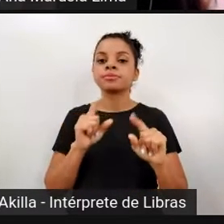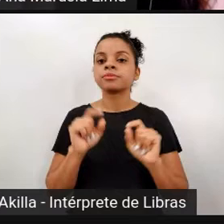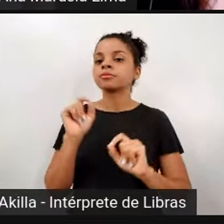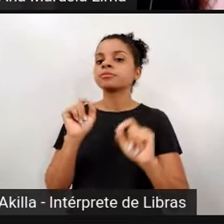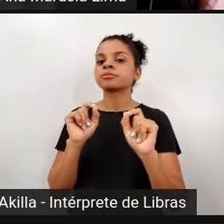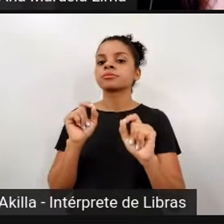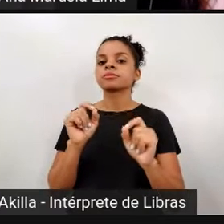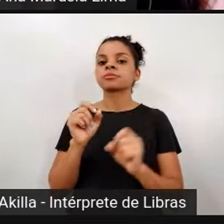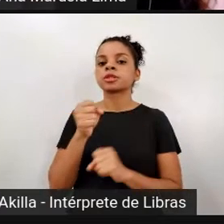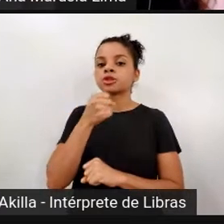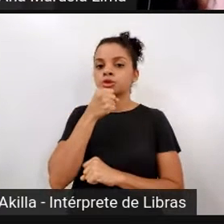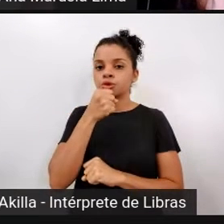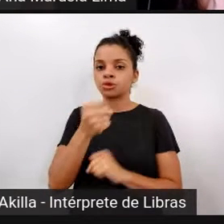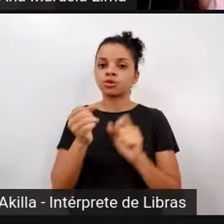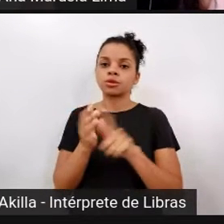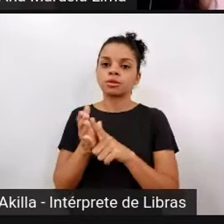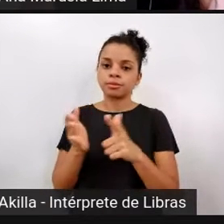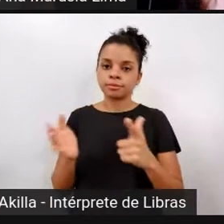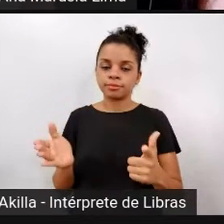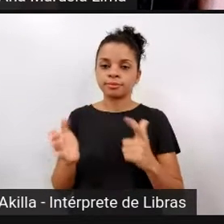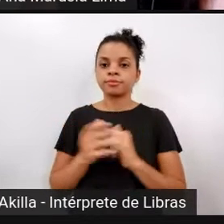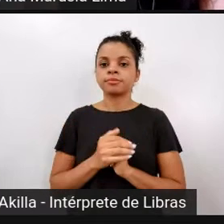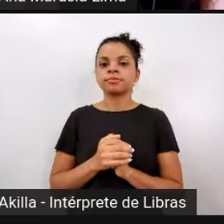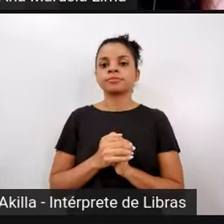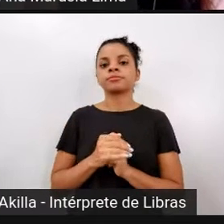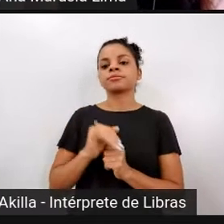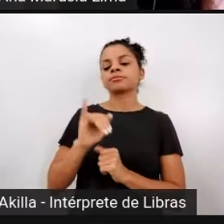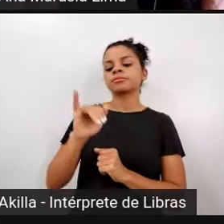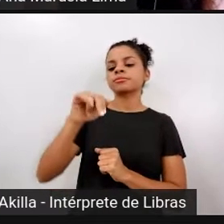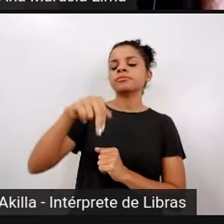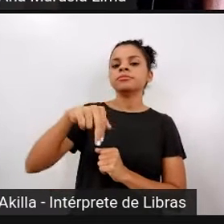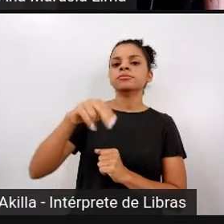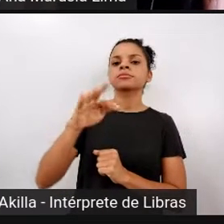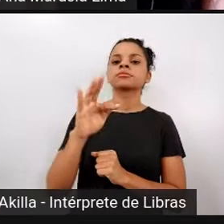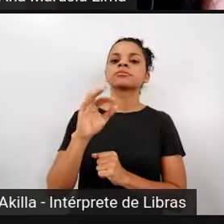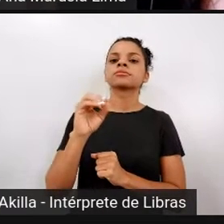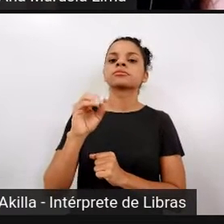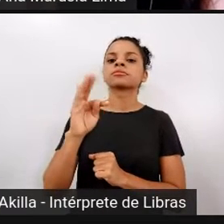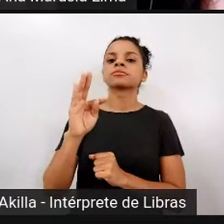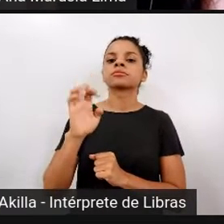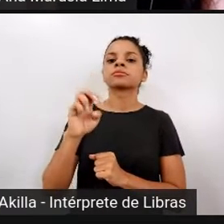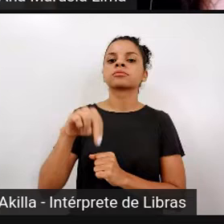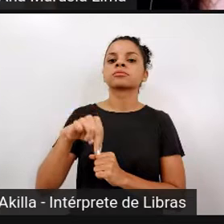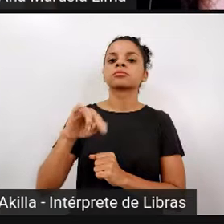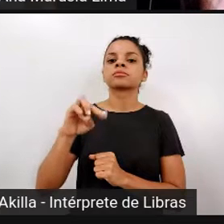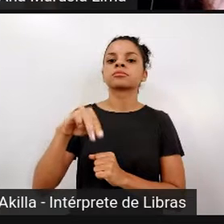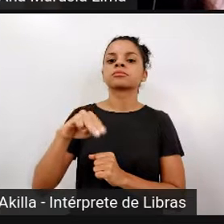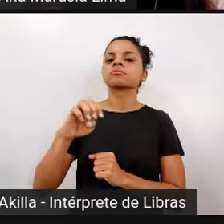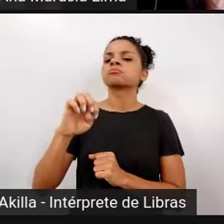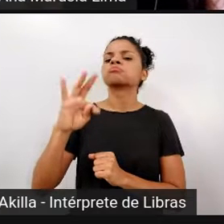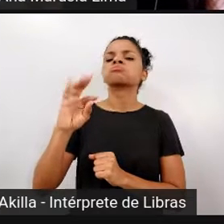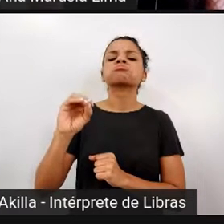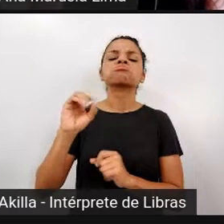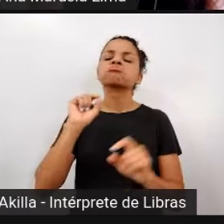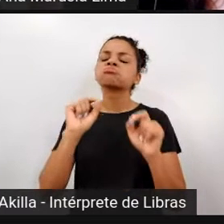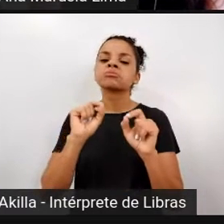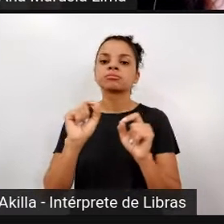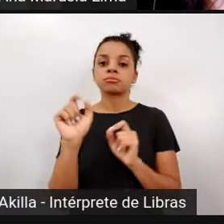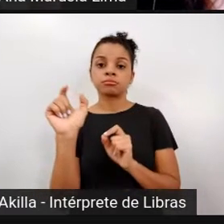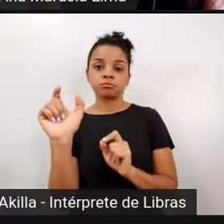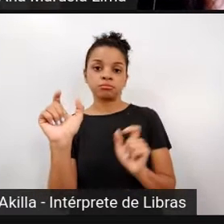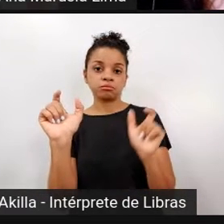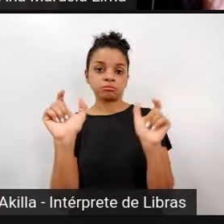de infotenimento, é a soma de duas palavras, informação e entretenimento. Só que essa informação, conforme